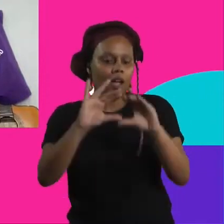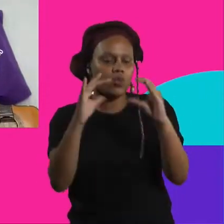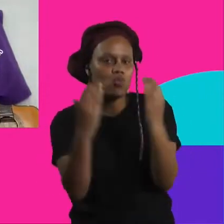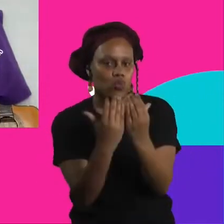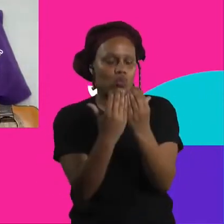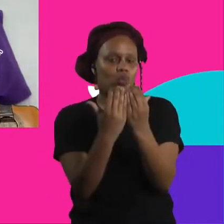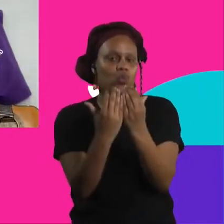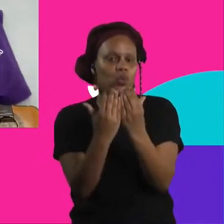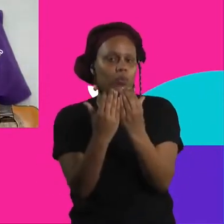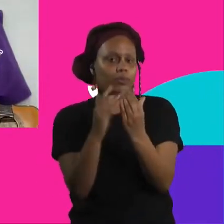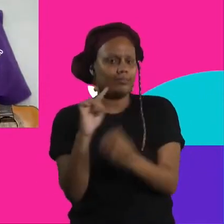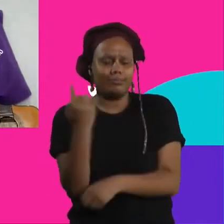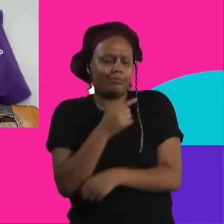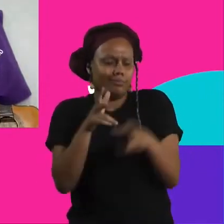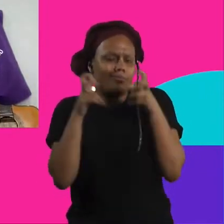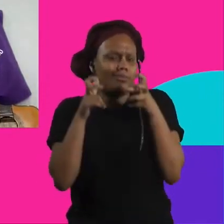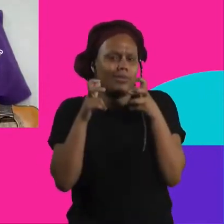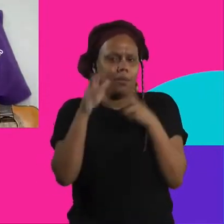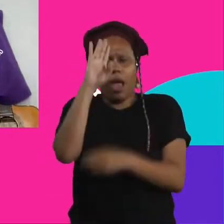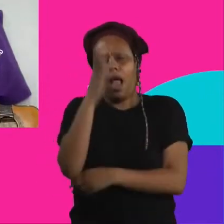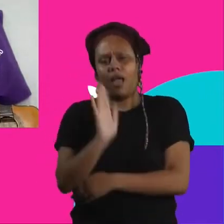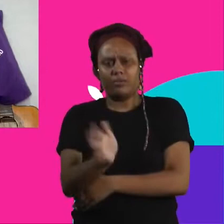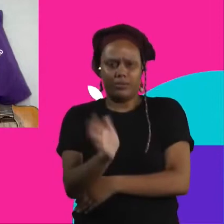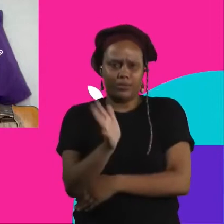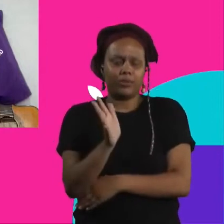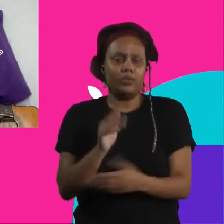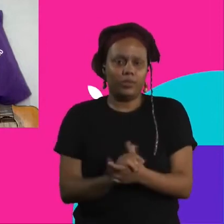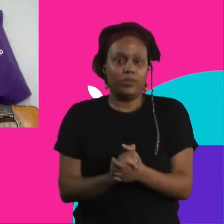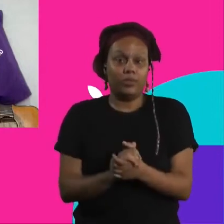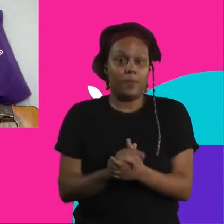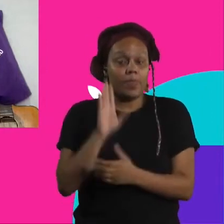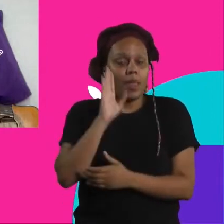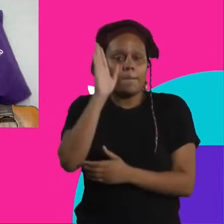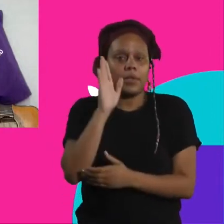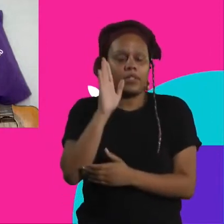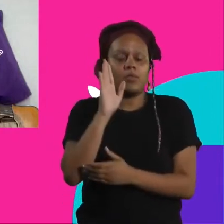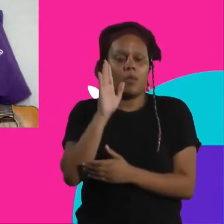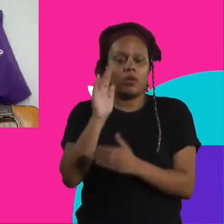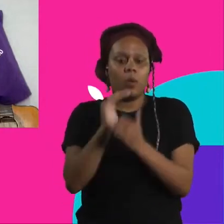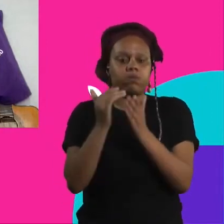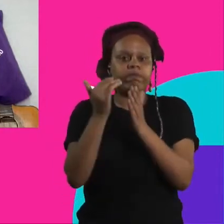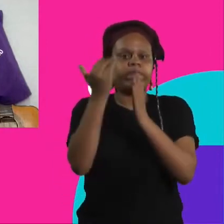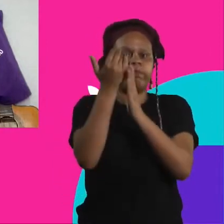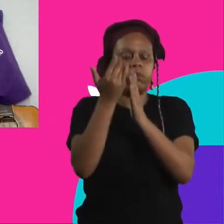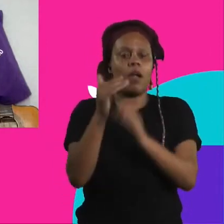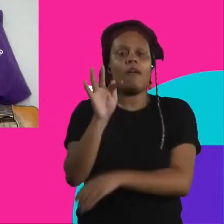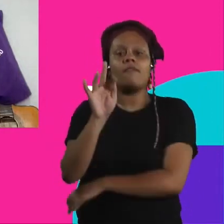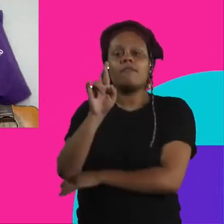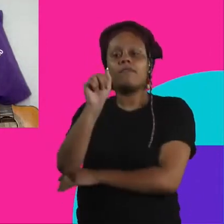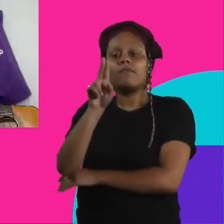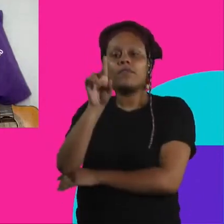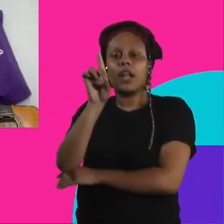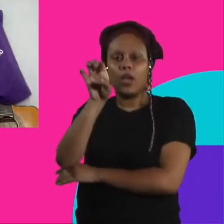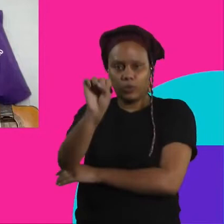grupo. E isso a gente está vendo direto agora acontecendo, né? Com o aumento das fraudes. Então, não é específico das criptomoedas,